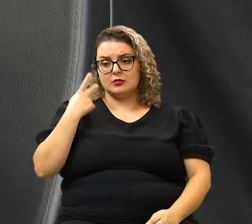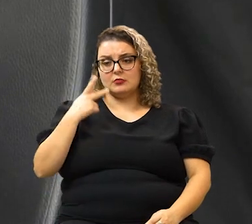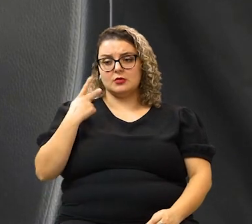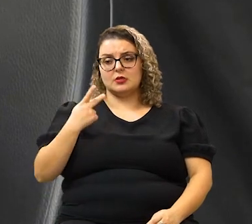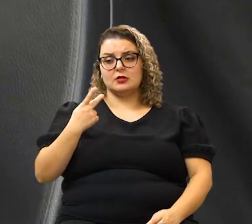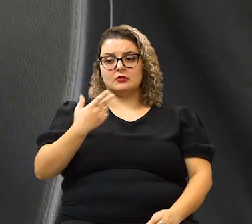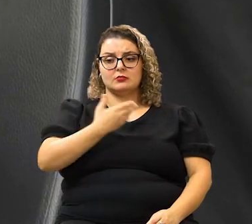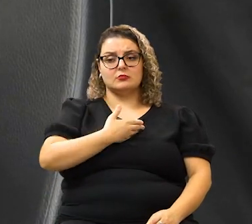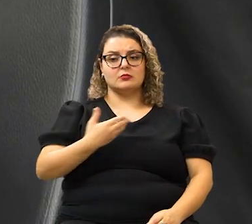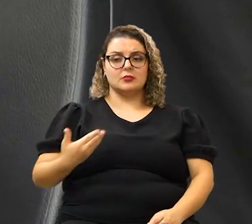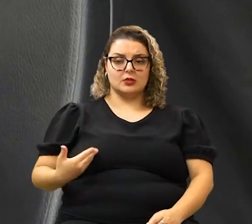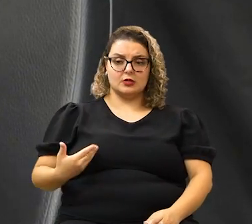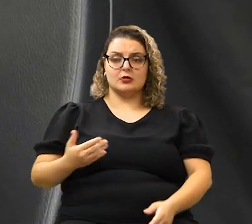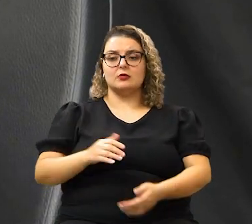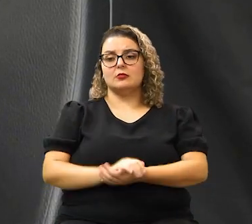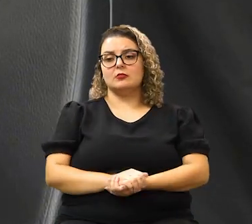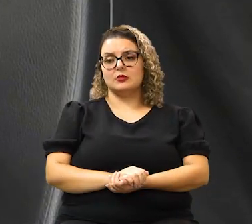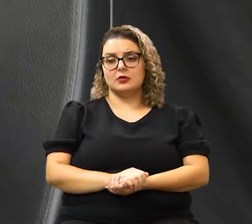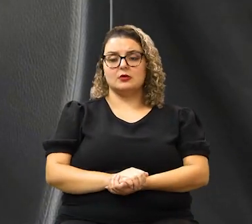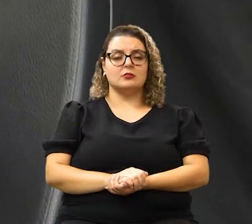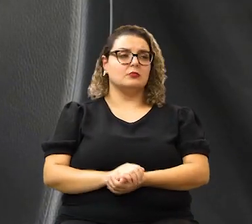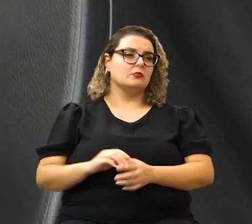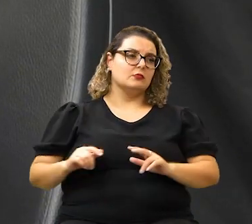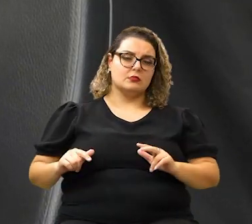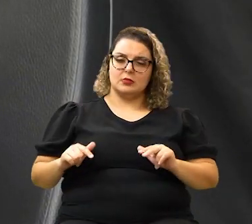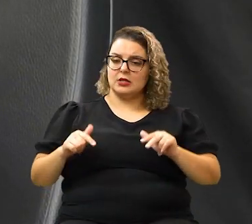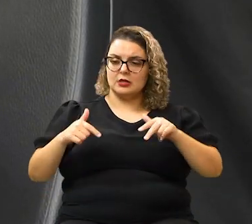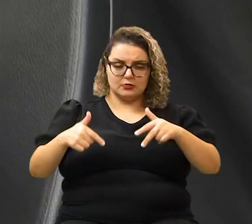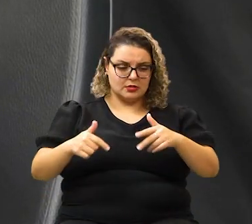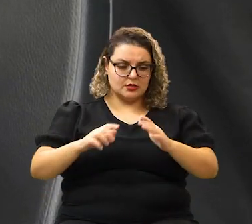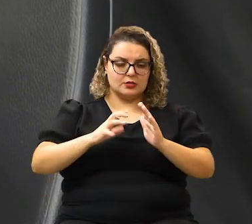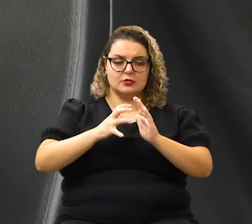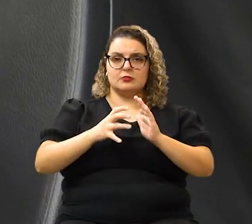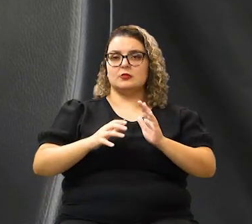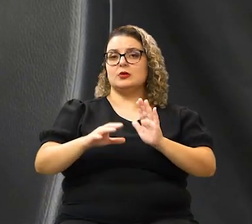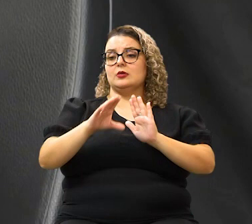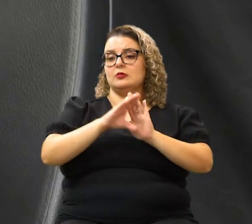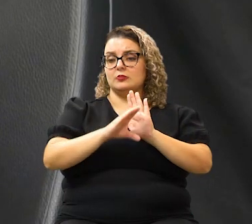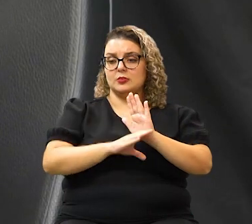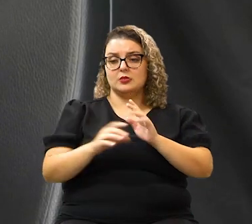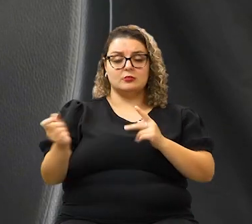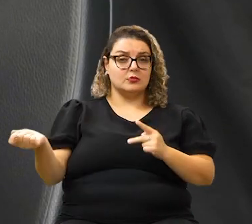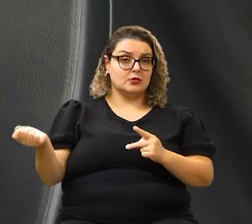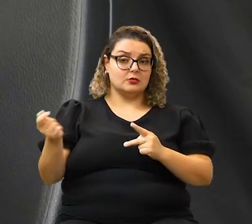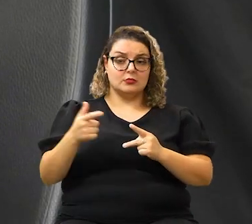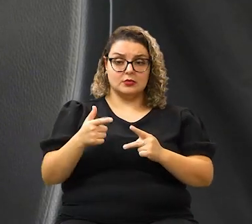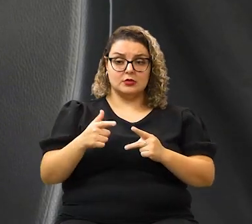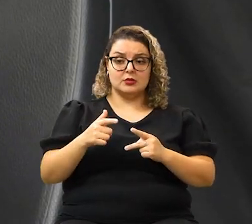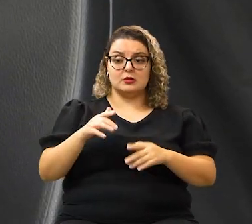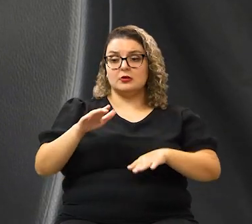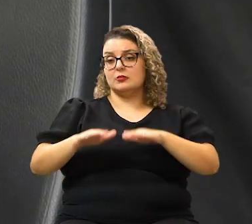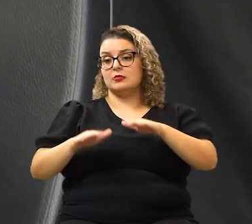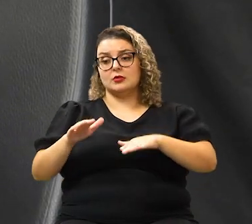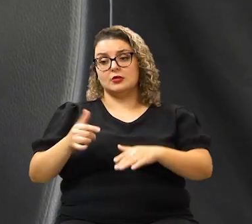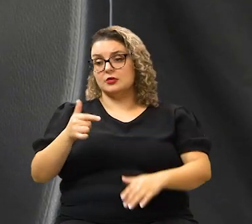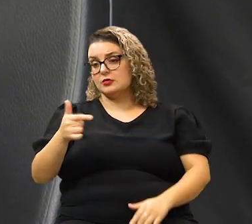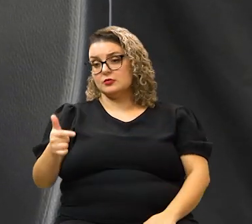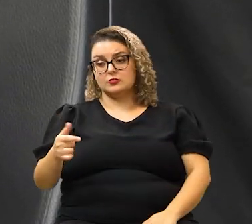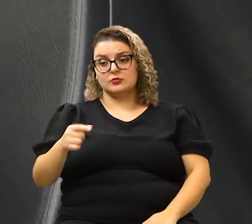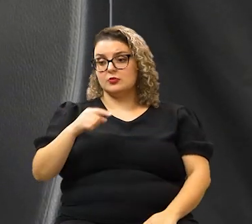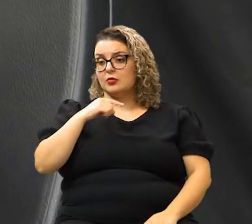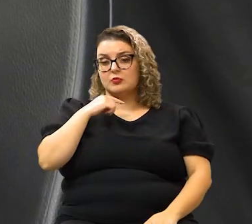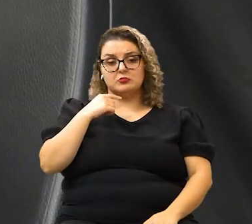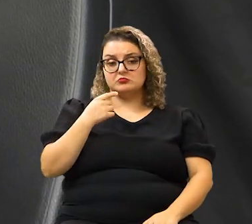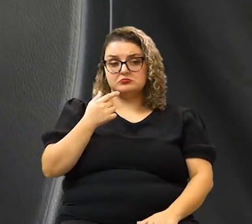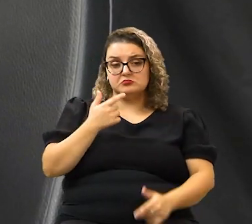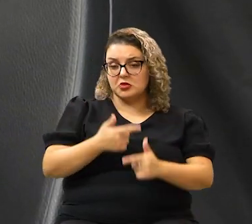pela militância do partido, pelo programa do PSOL. Muitas vezes não tenho problema de ser minoria, de perder votação,